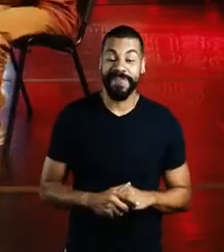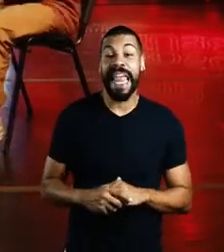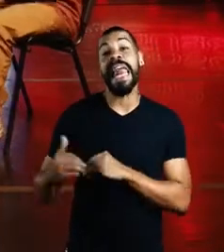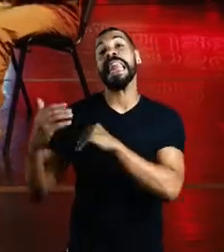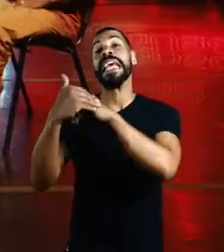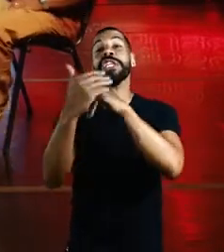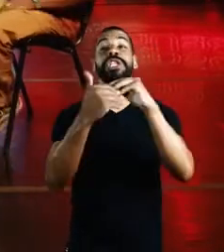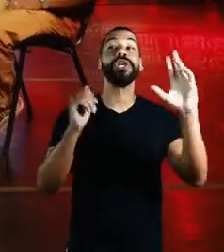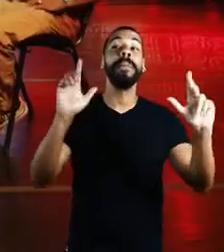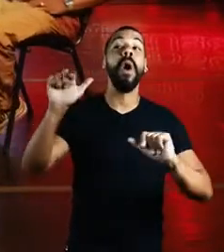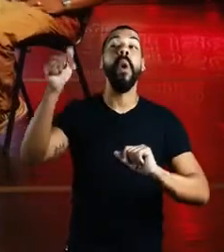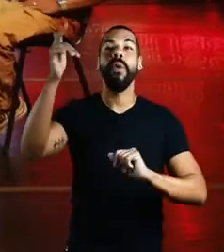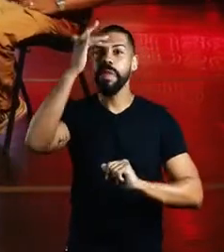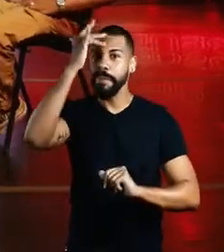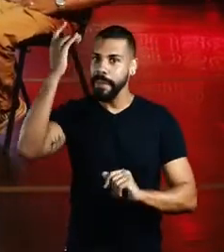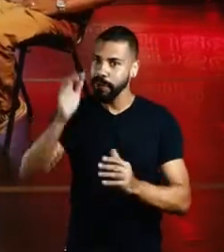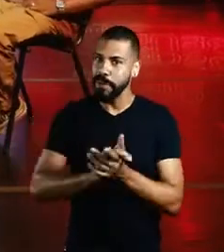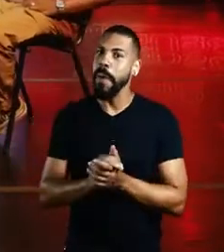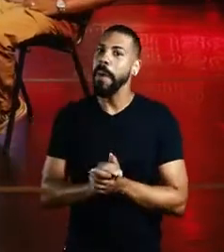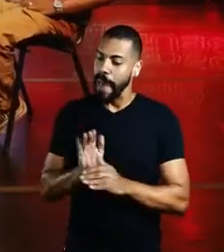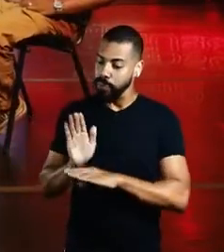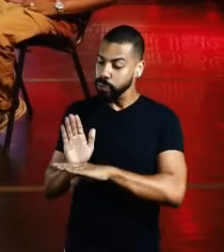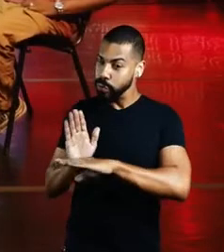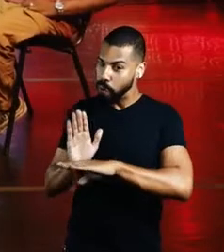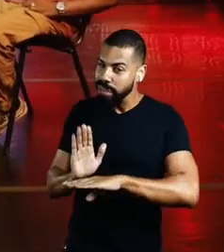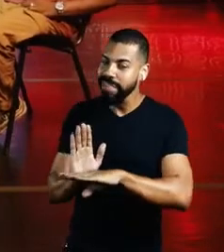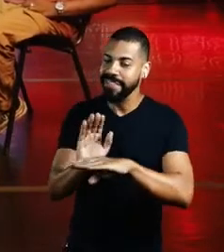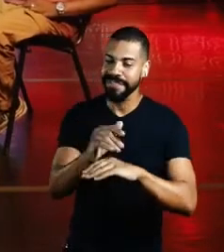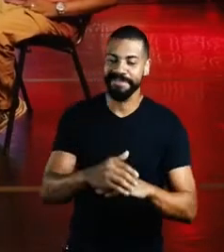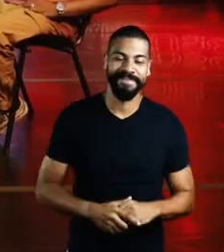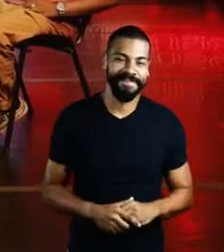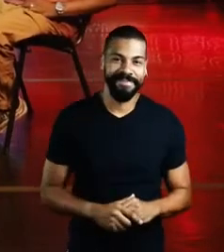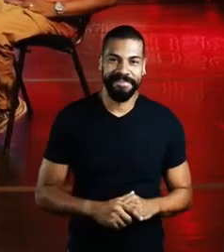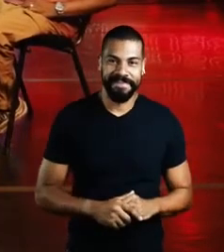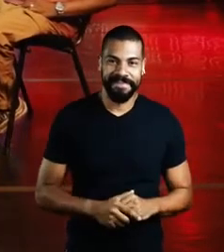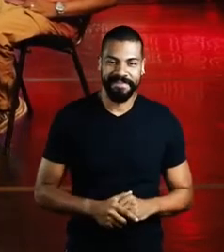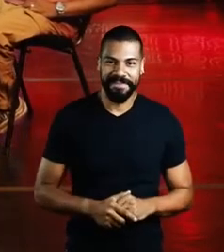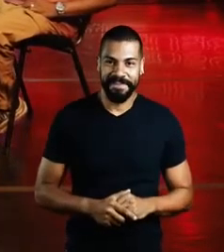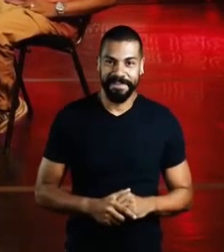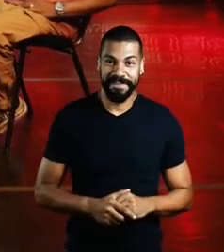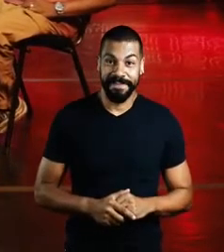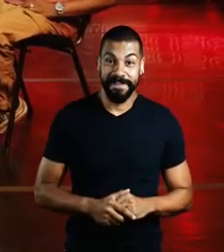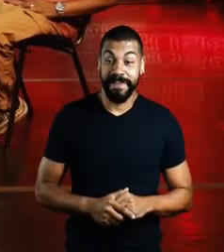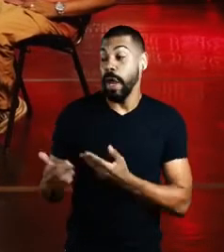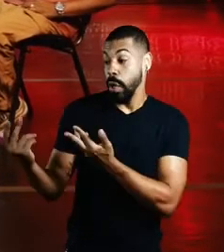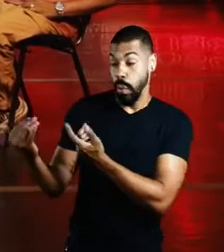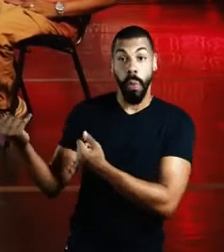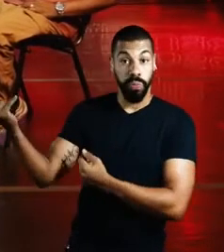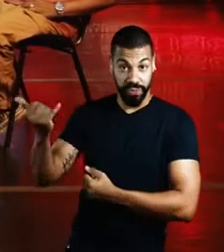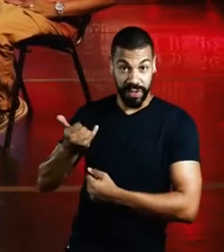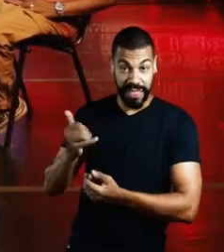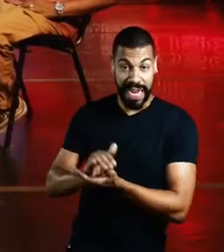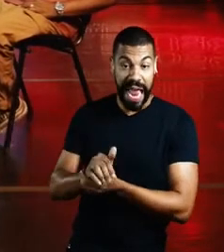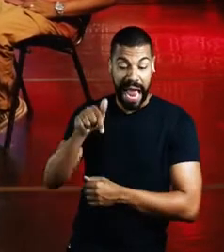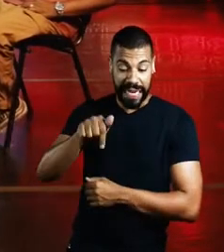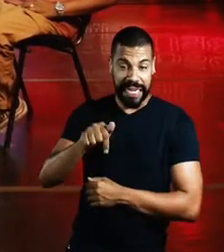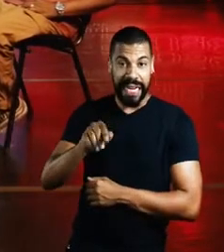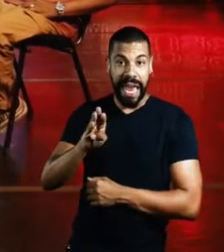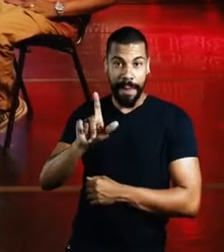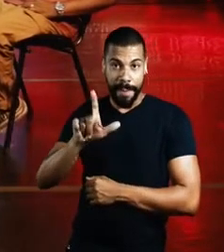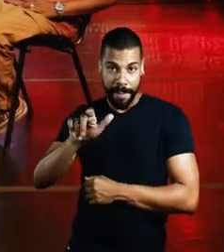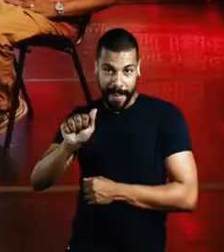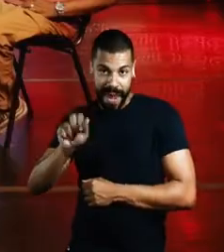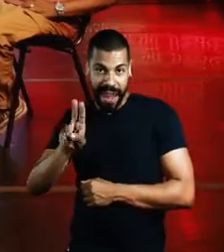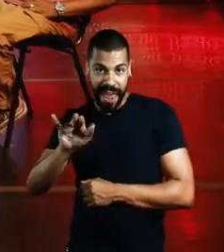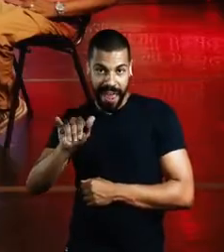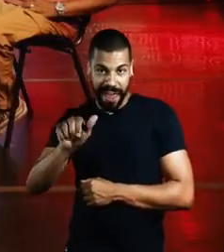a brigada aí, que senão é foda, mano. Então, aí... Como o Crim falou, né, meu? A gente, aqui na Bela Vista, a gente tinha muito conhecimento,